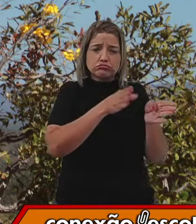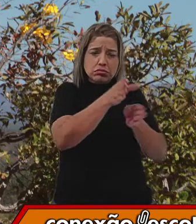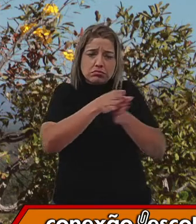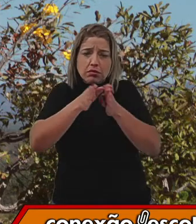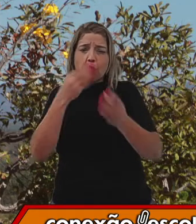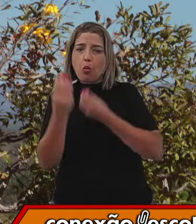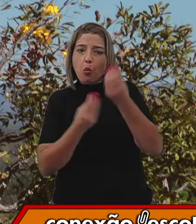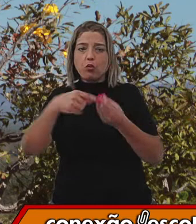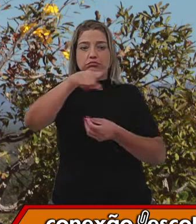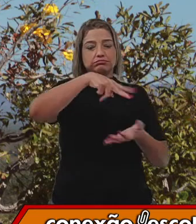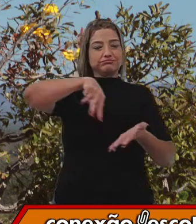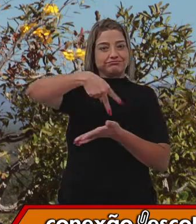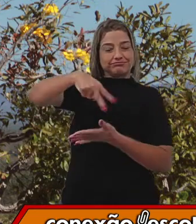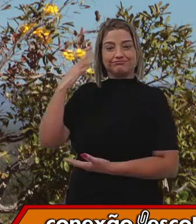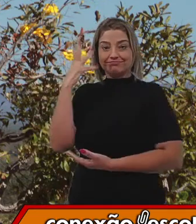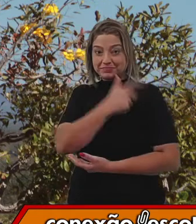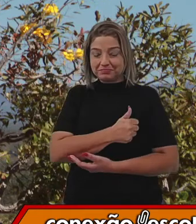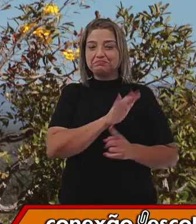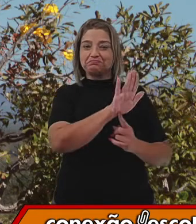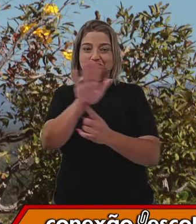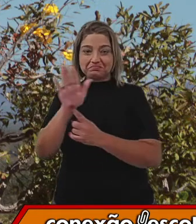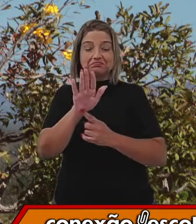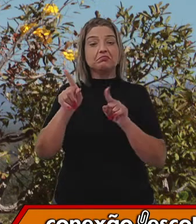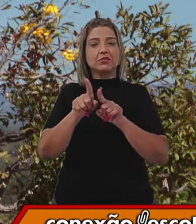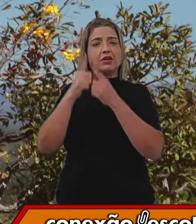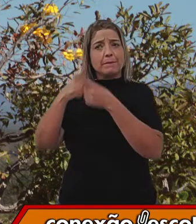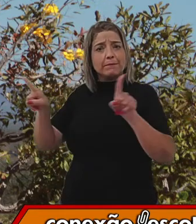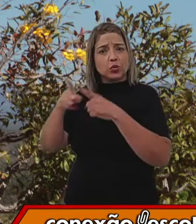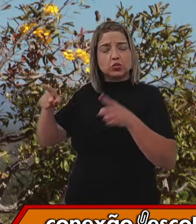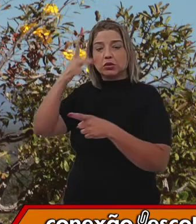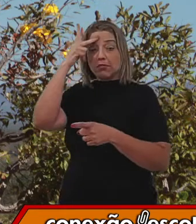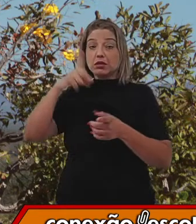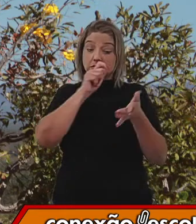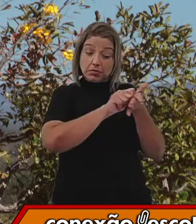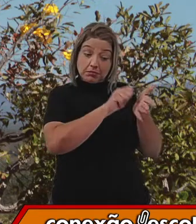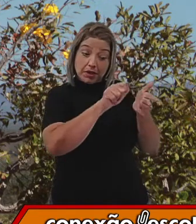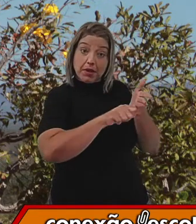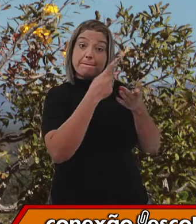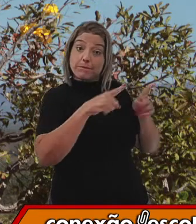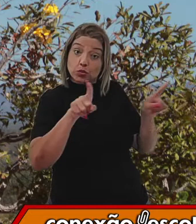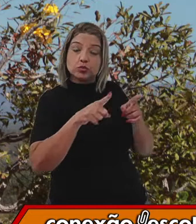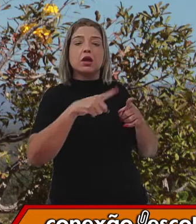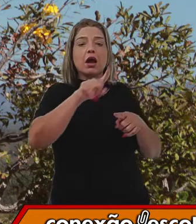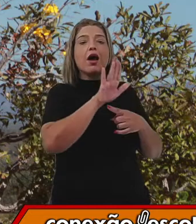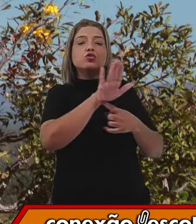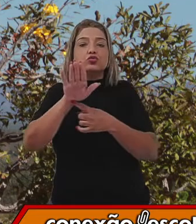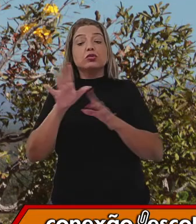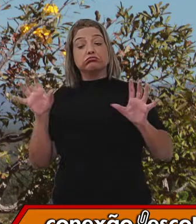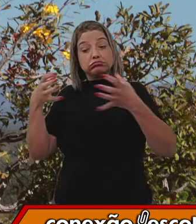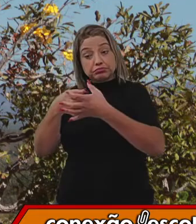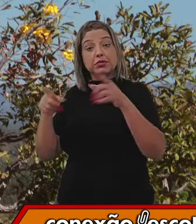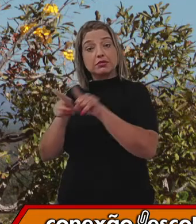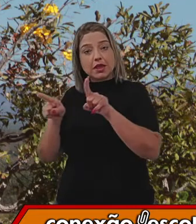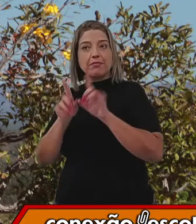dança. Músicos e compositores podem fazer parte da equipe, criando trilhas sonoras especiais